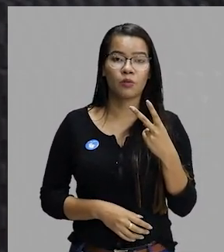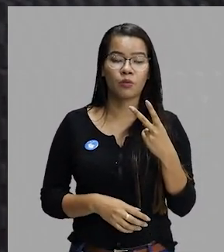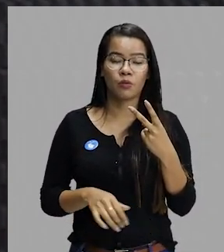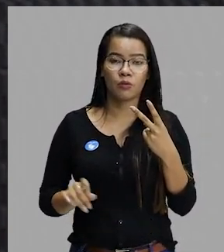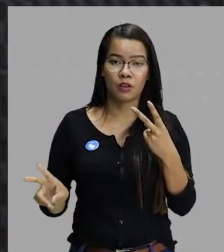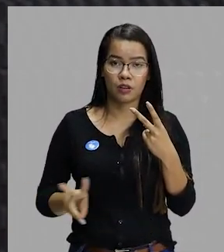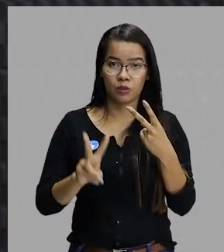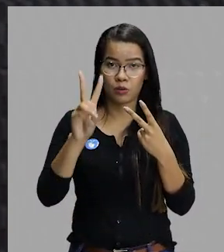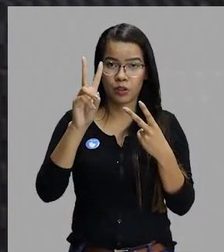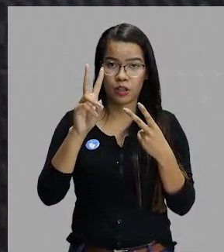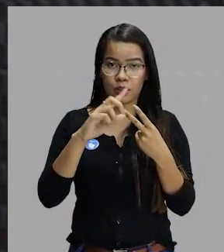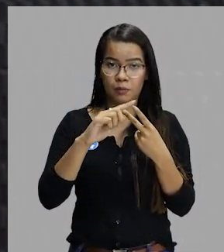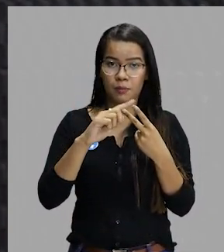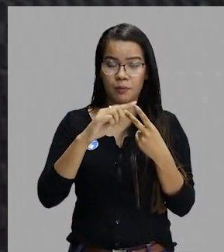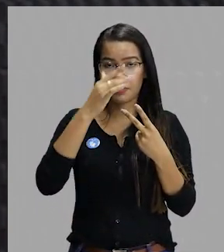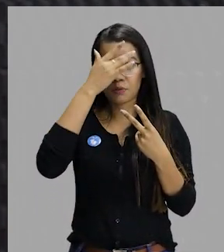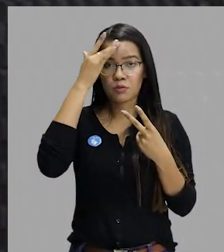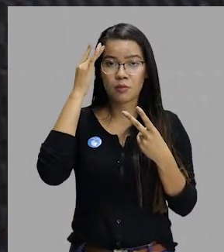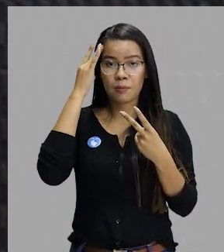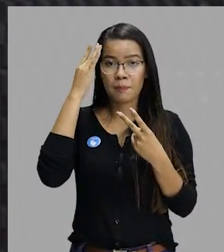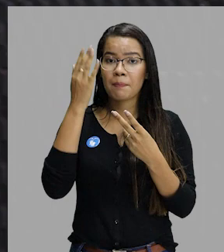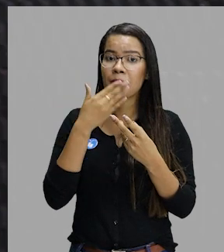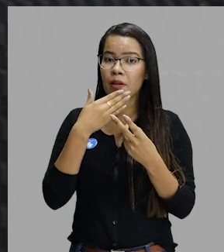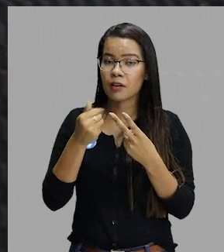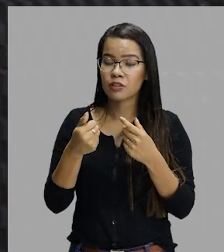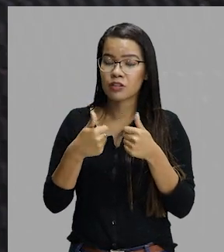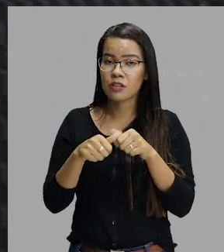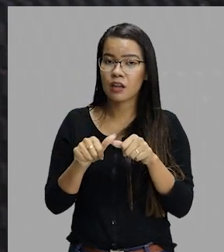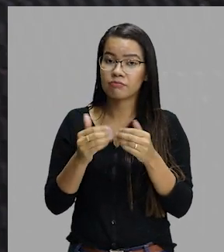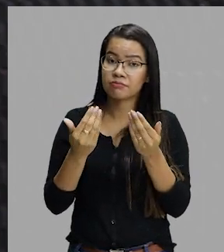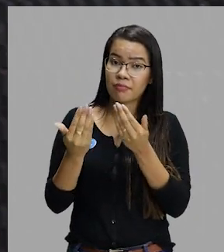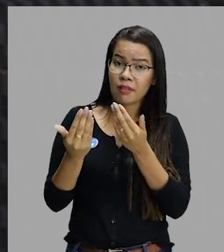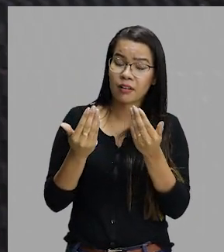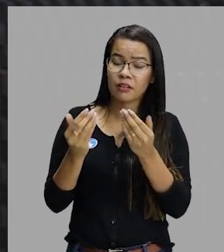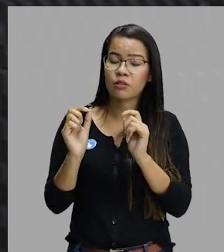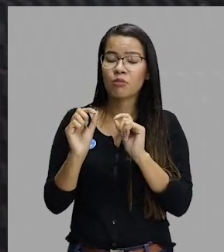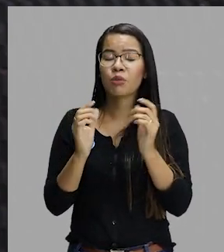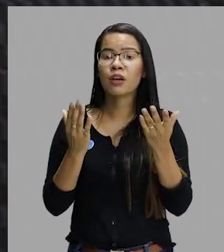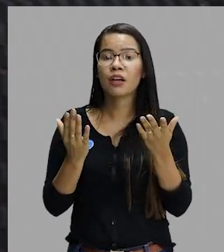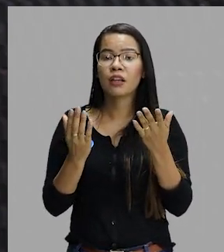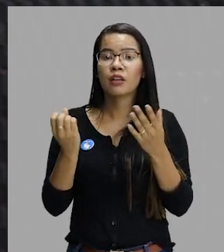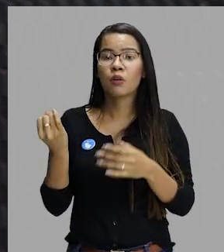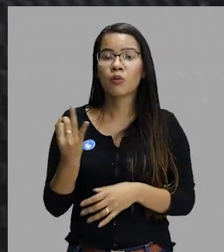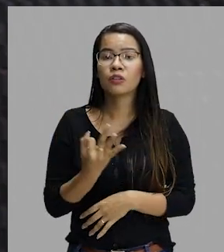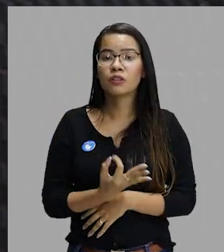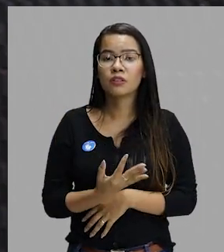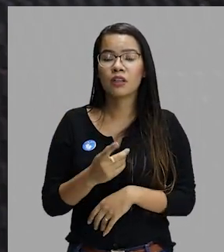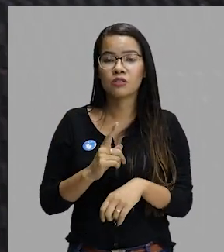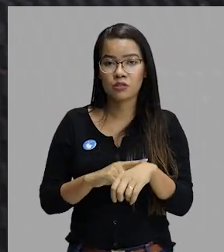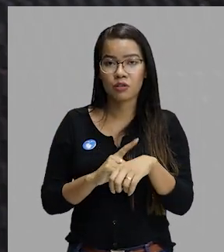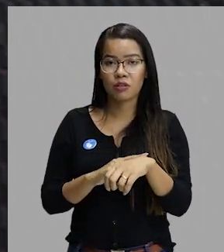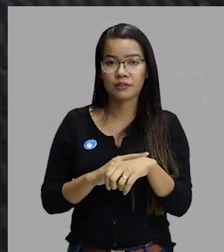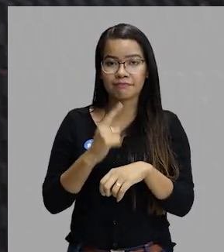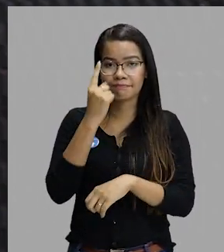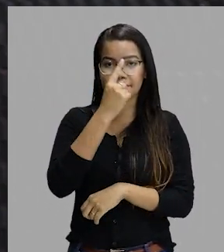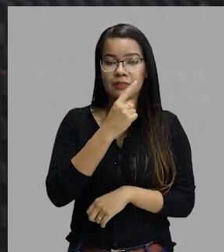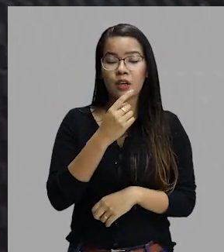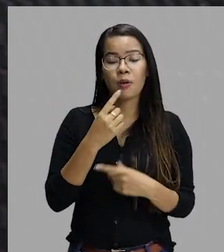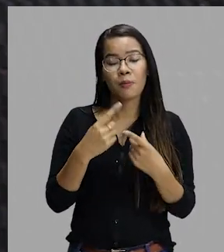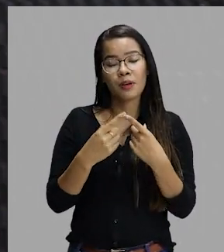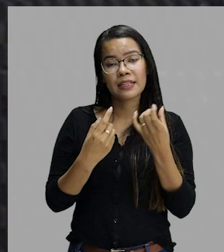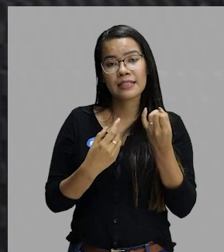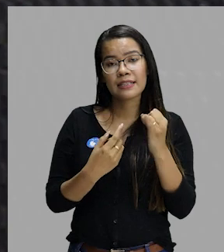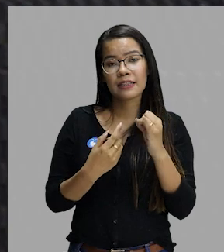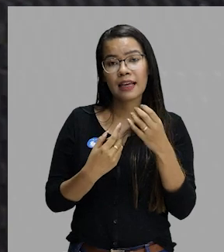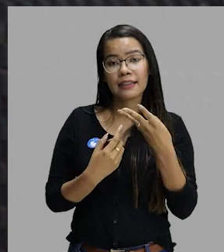ele cobra, ele está dependendo de quê? Olha, a gente percebe que depende da quantidade de horas. Porque é R$ 10